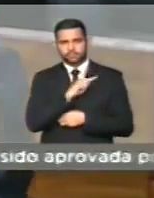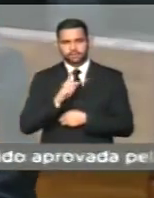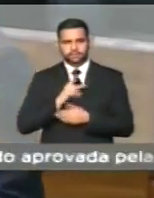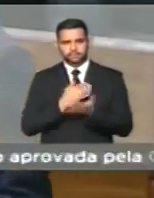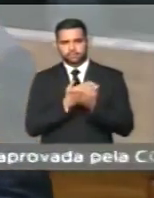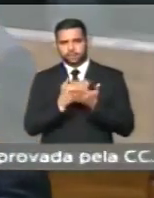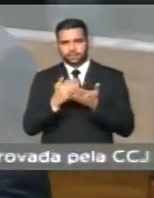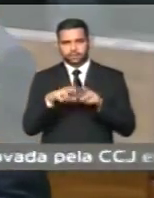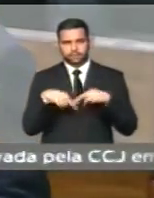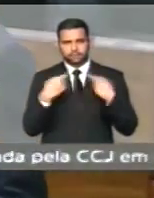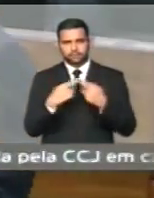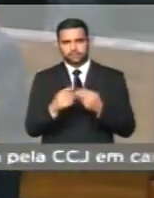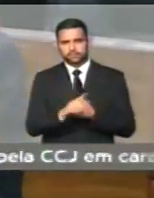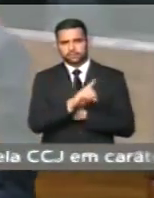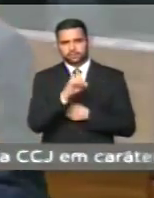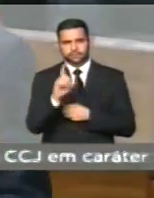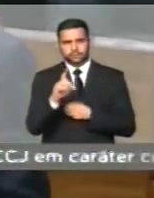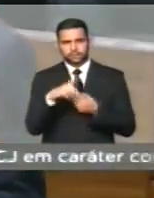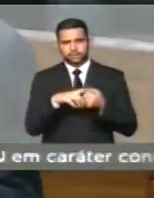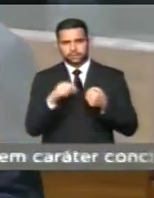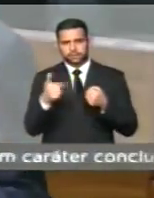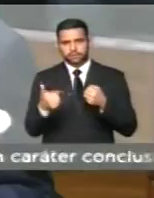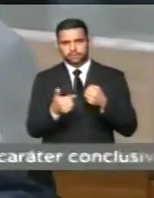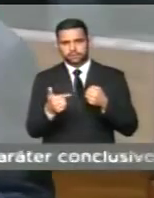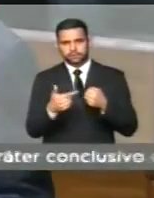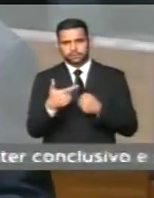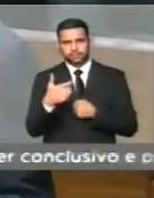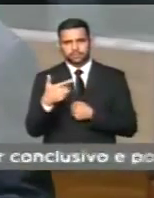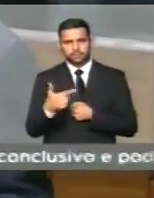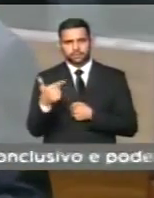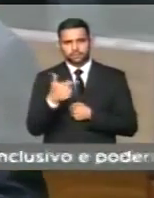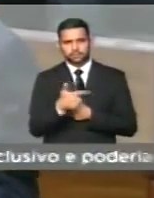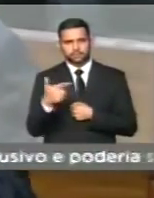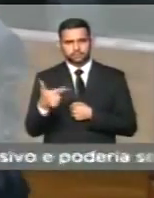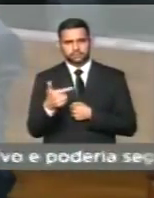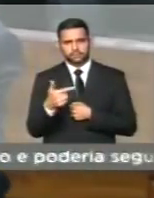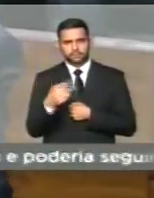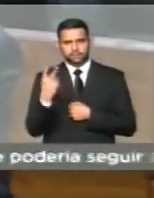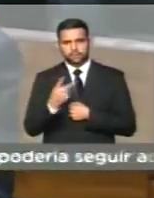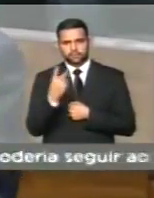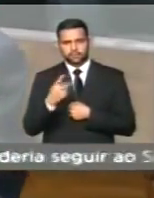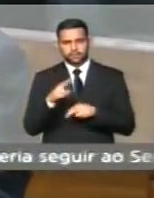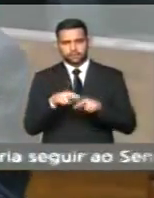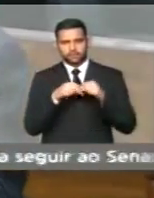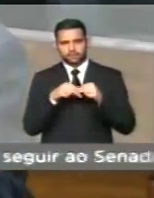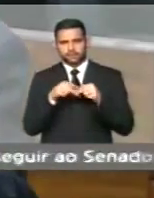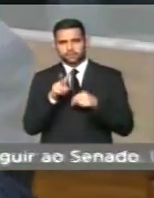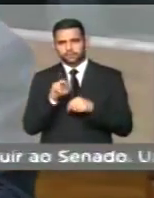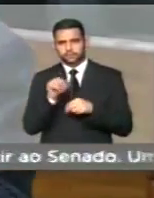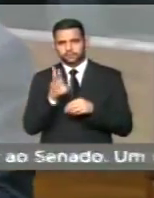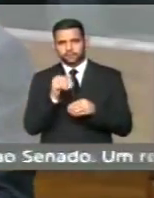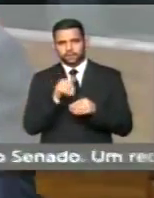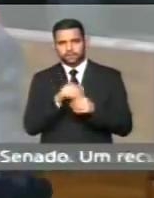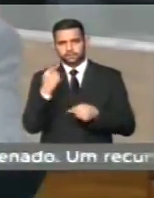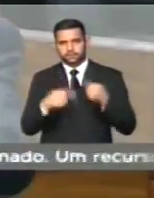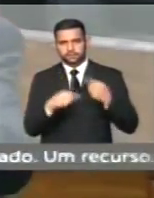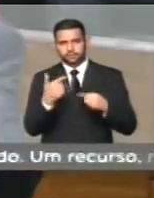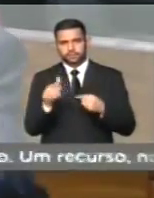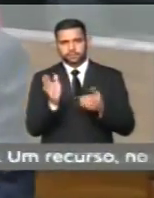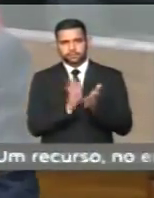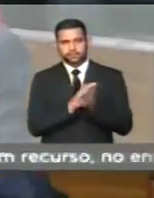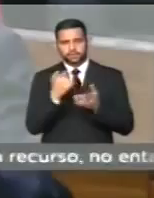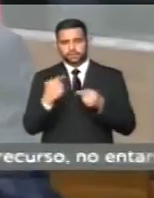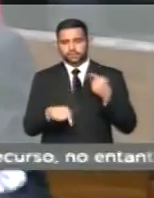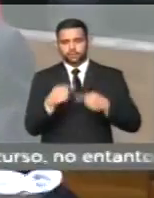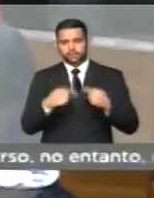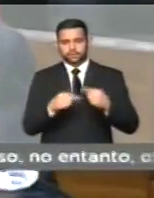passa a ordem do dia. É o artigo seguinte, o artigo 32. O que vale agora? Os vetos já foram discutidos. Não há